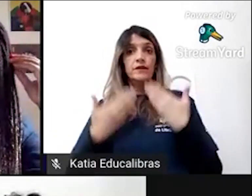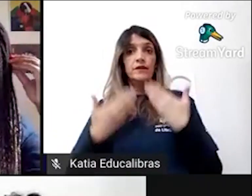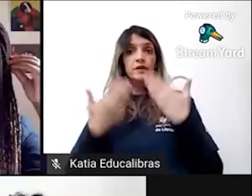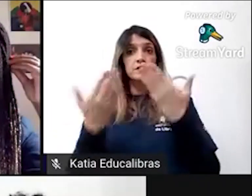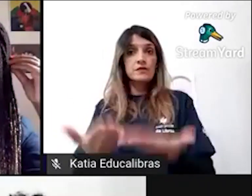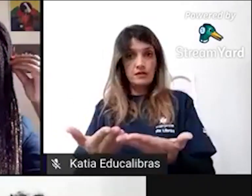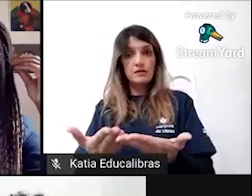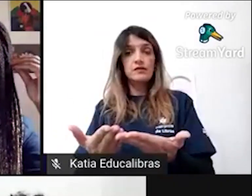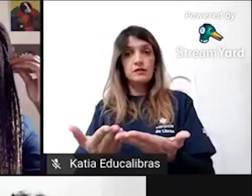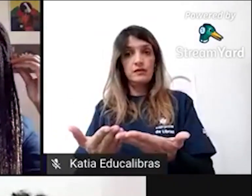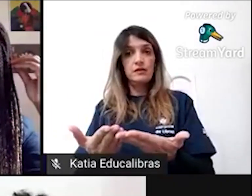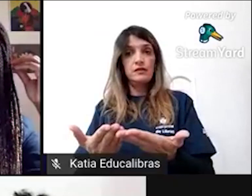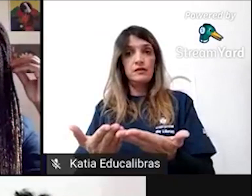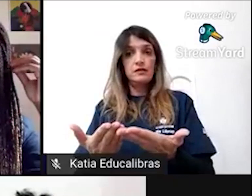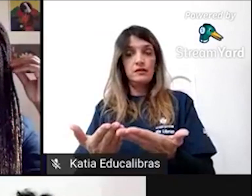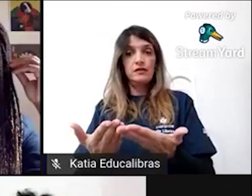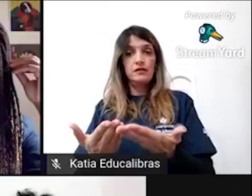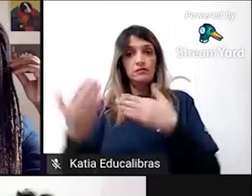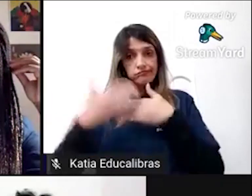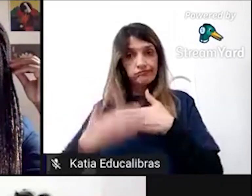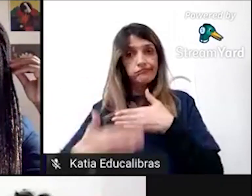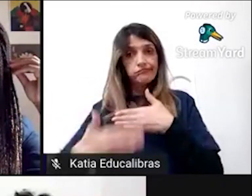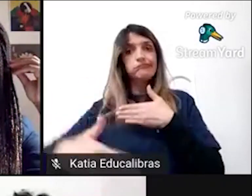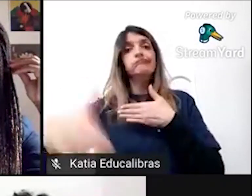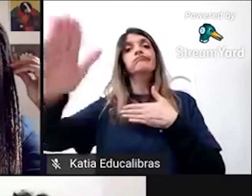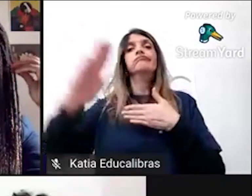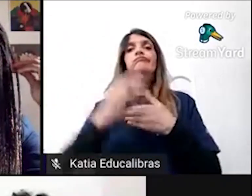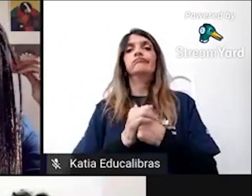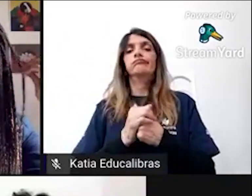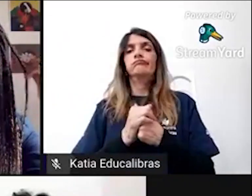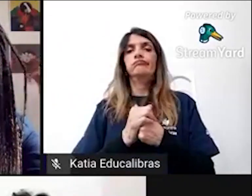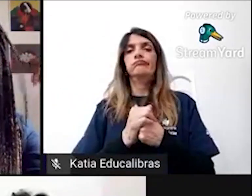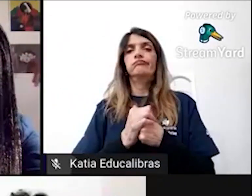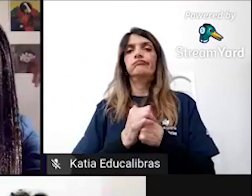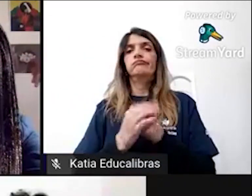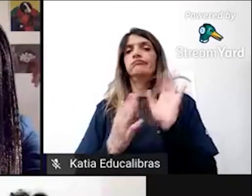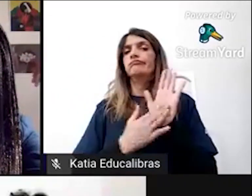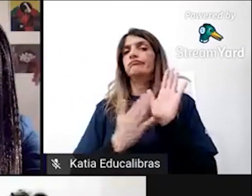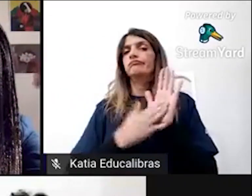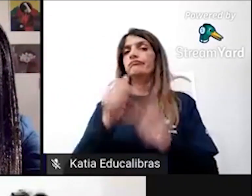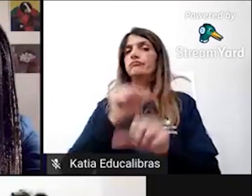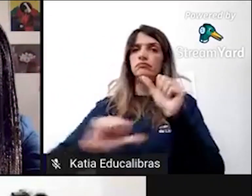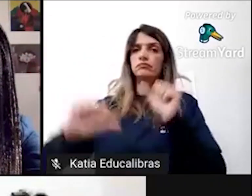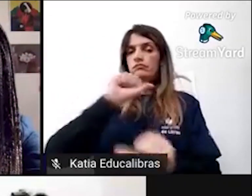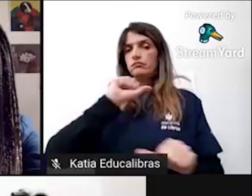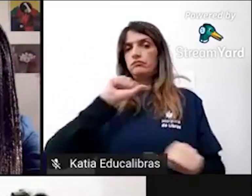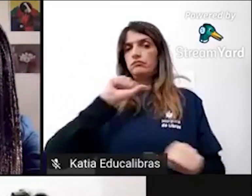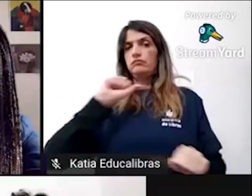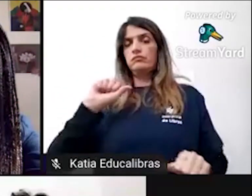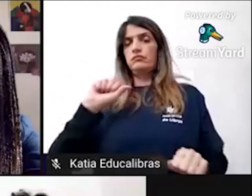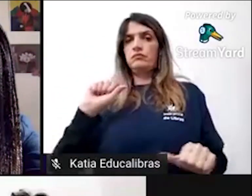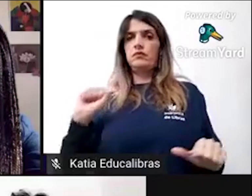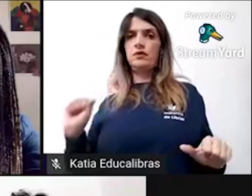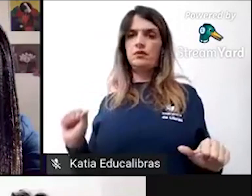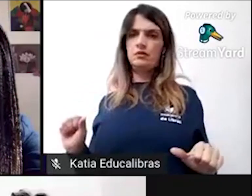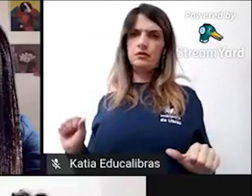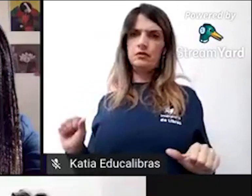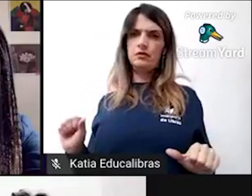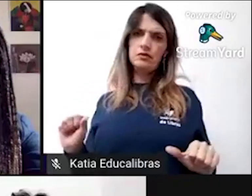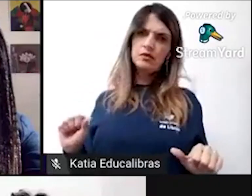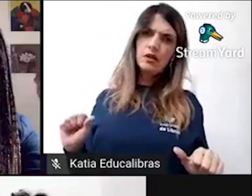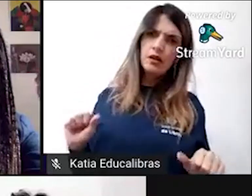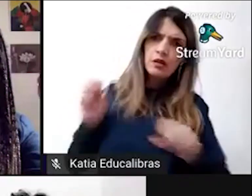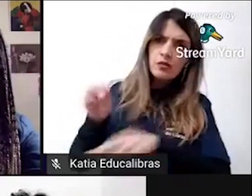orientações. Daqui para frente tem que ser, de fato, uma proposta de mudança no educador, na